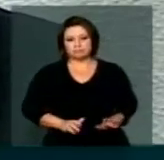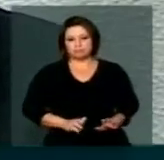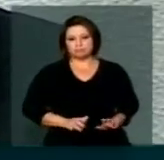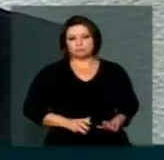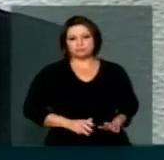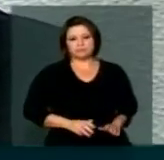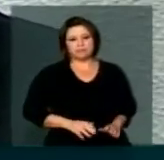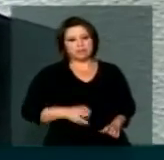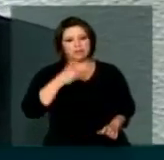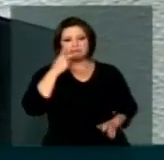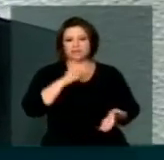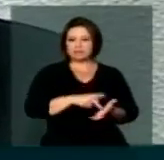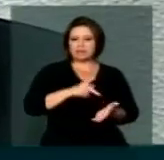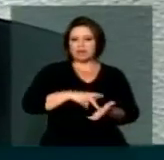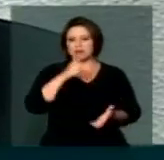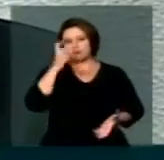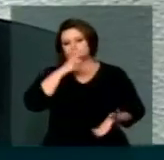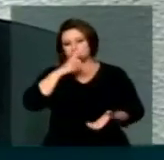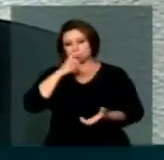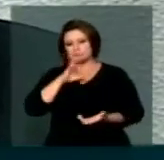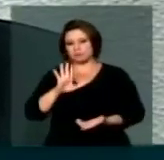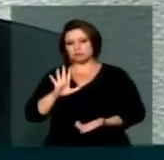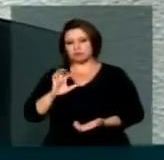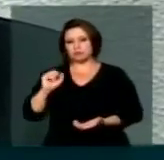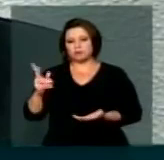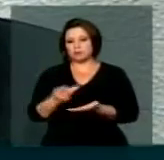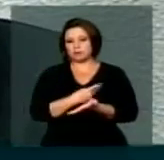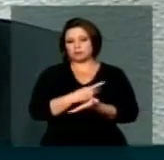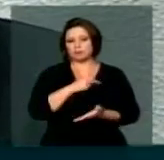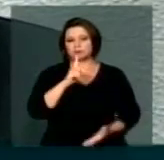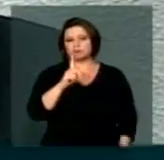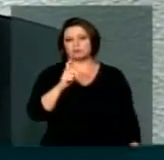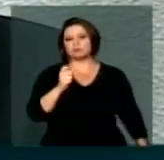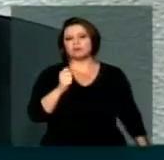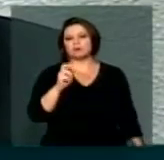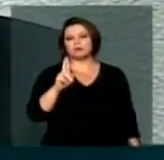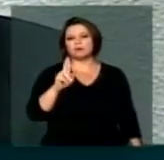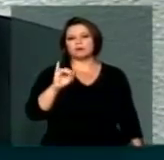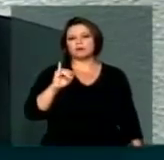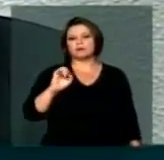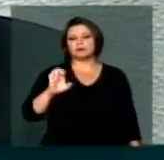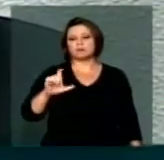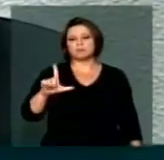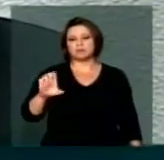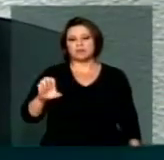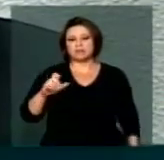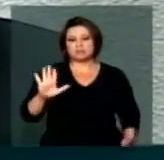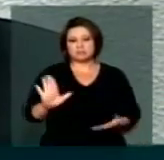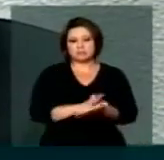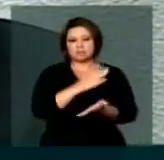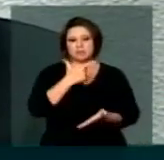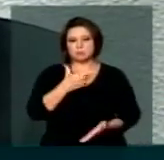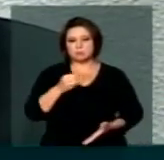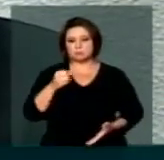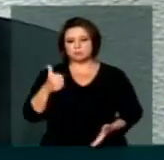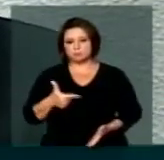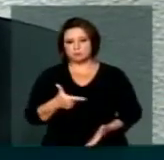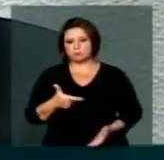não é questão de mentira. O Gabrielli saiu da Petrobras em